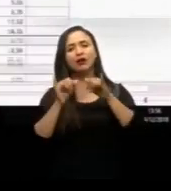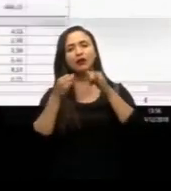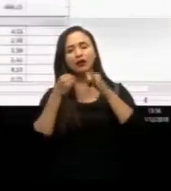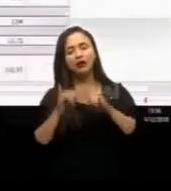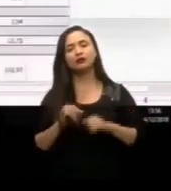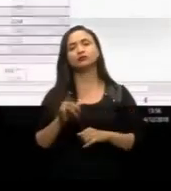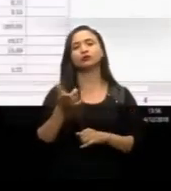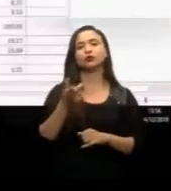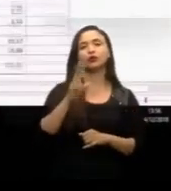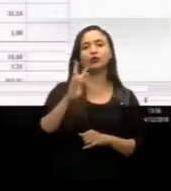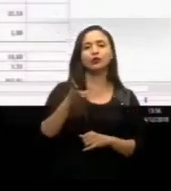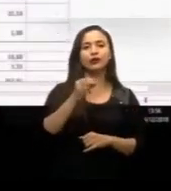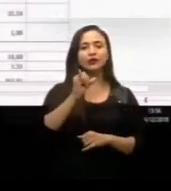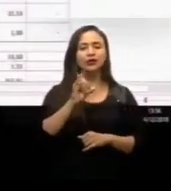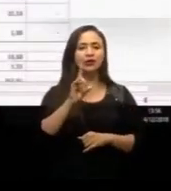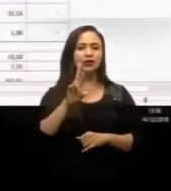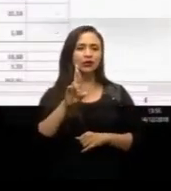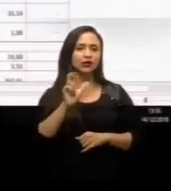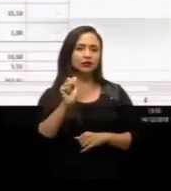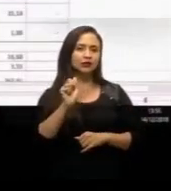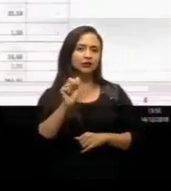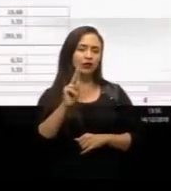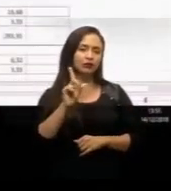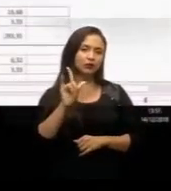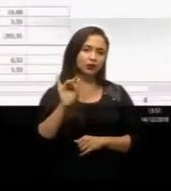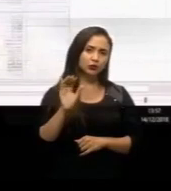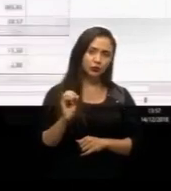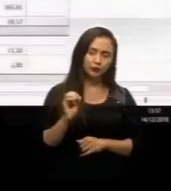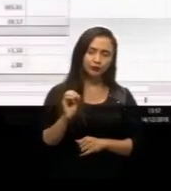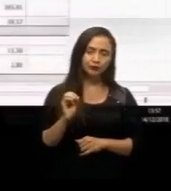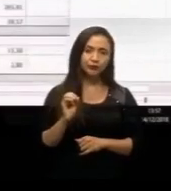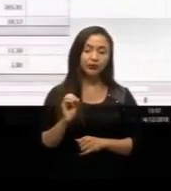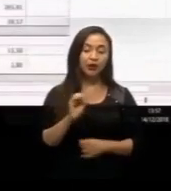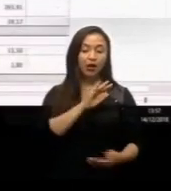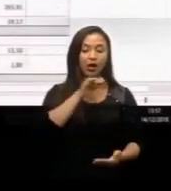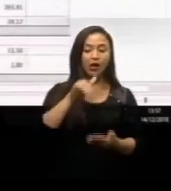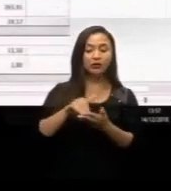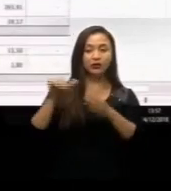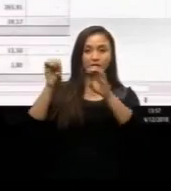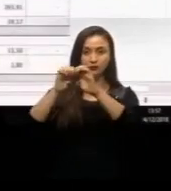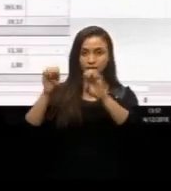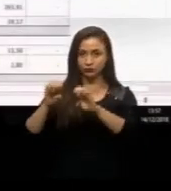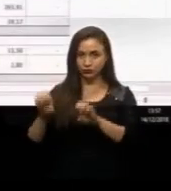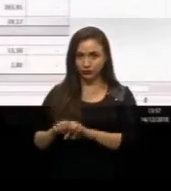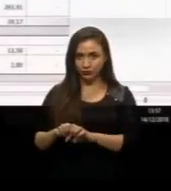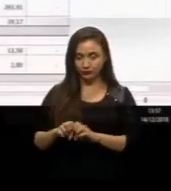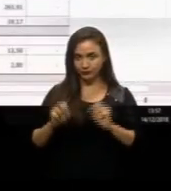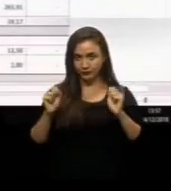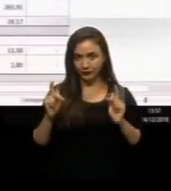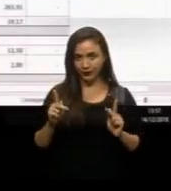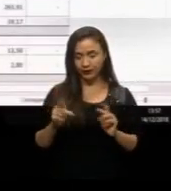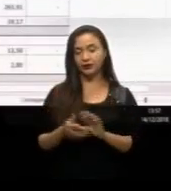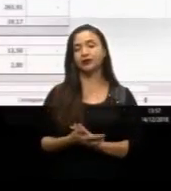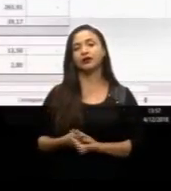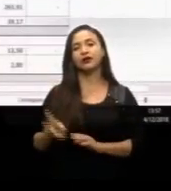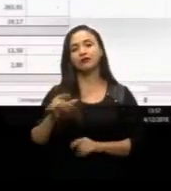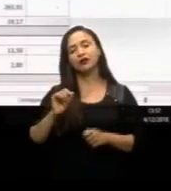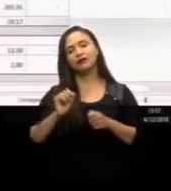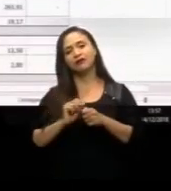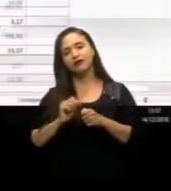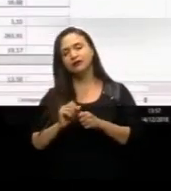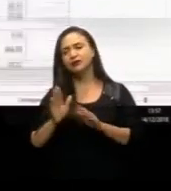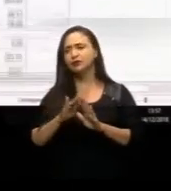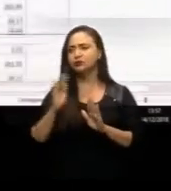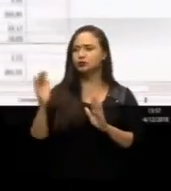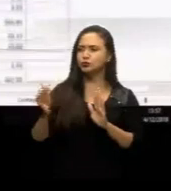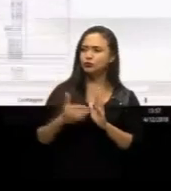tá? A gente vai fazer até o estrutural, certo? A gente vai fazer então fundação,